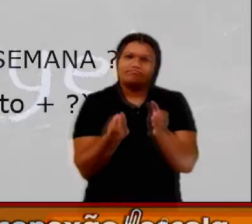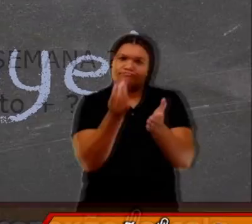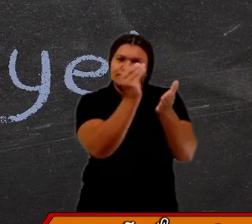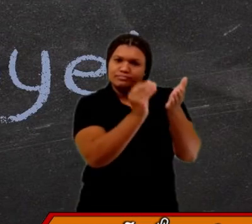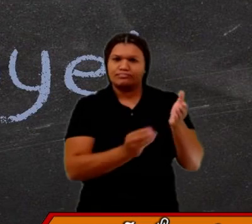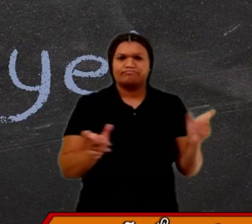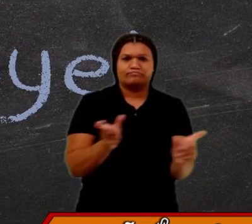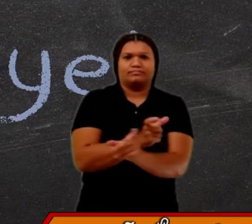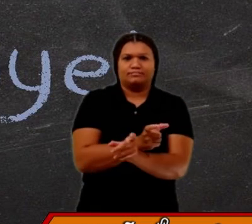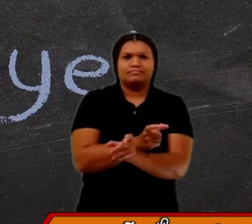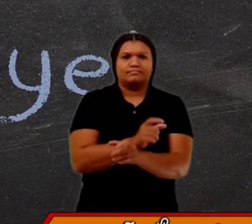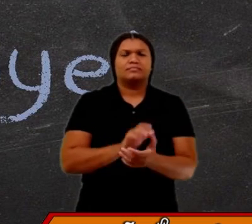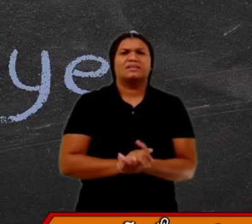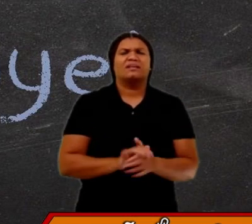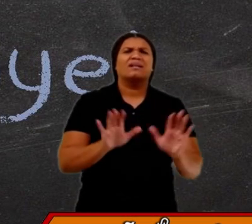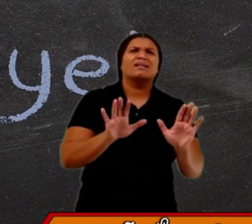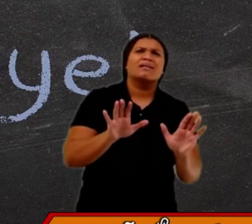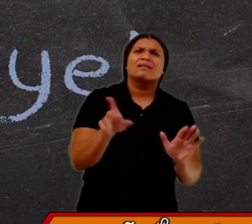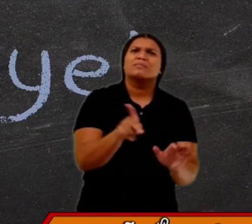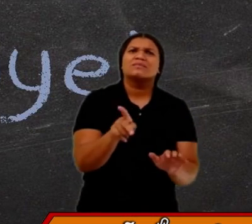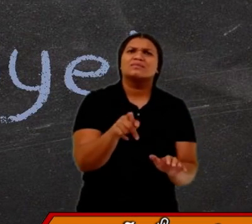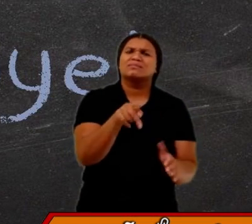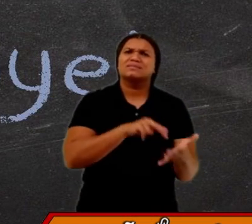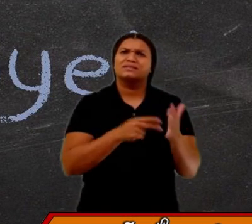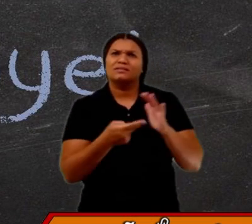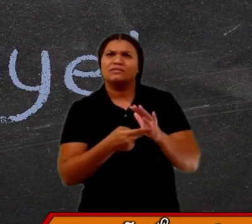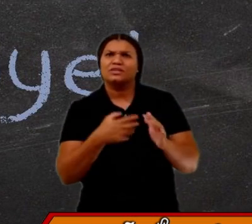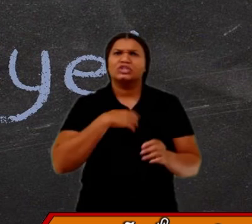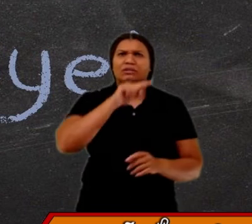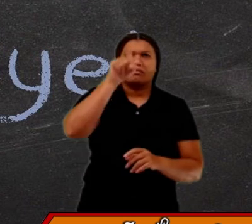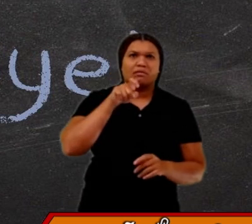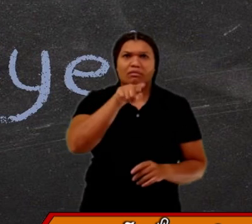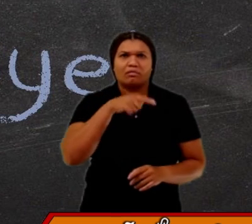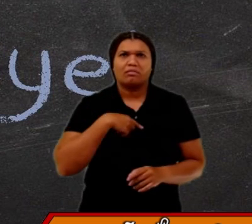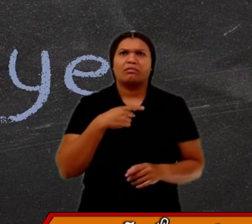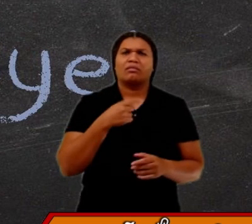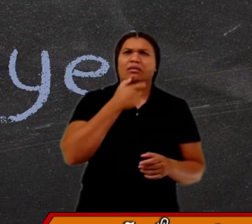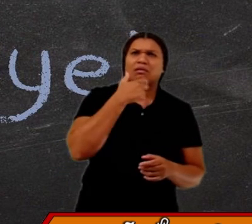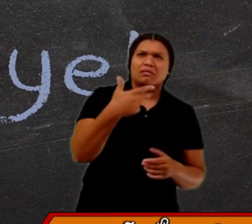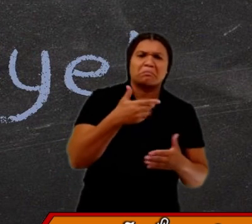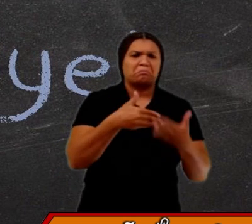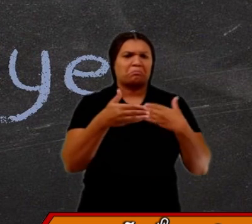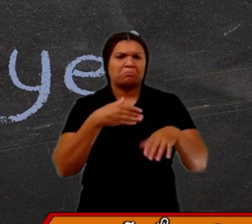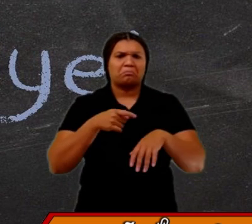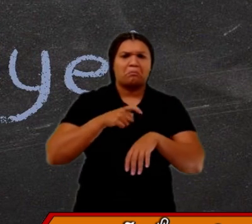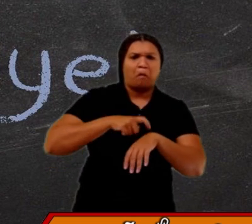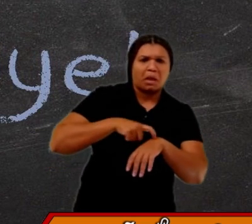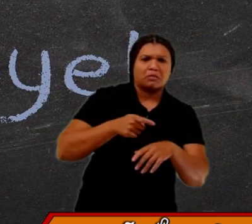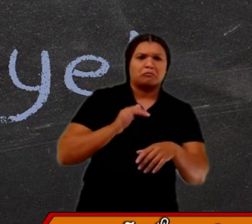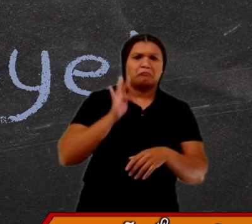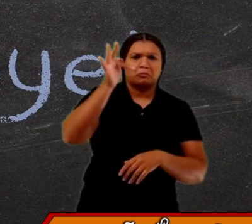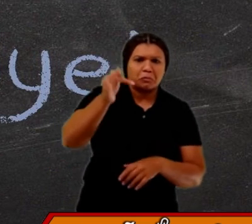to be o professor Então quer dizer que nas formas interrogativas em inglês independentemente do tempo na